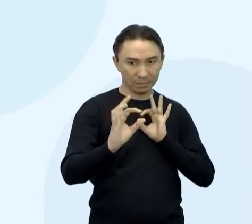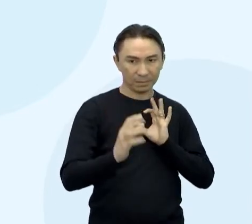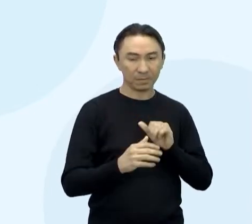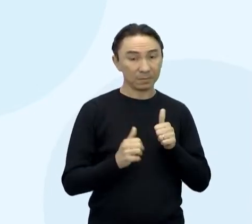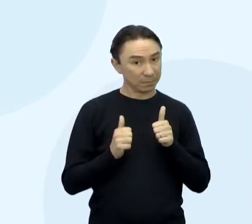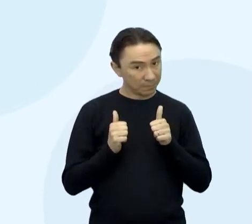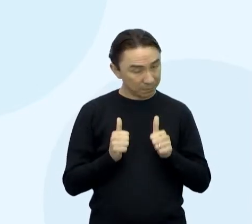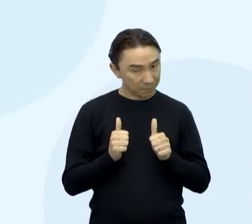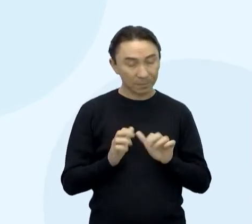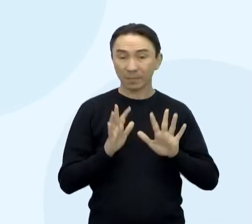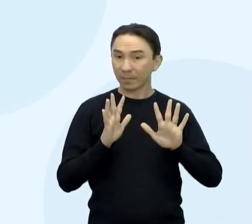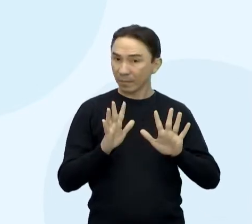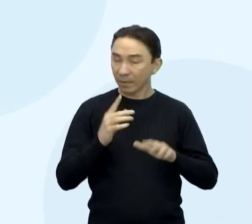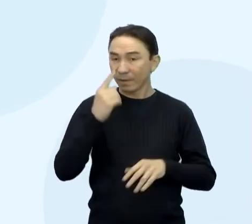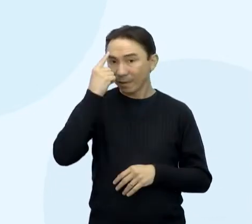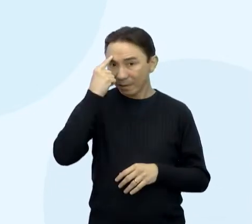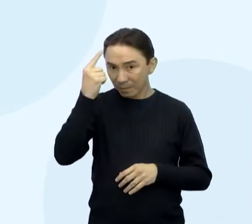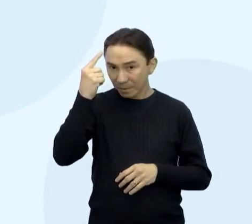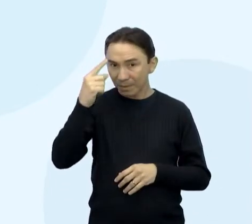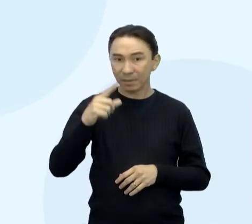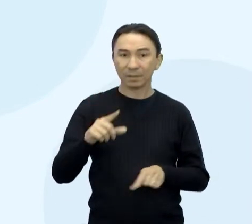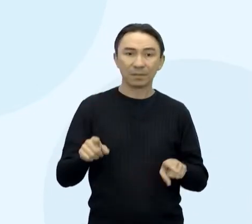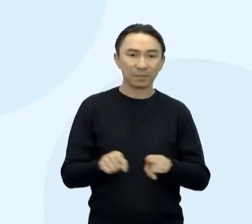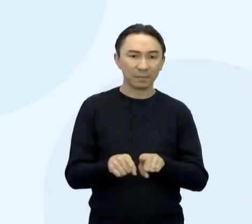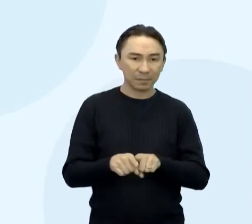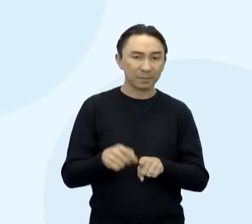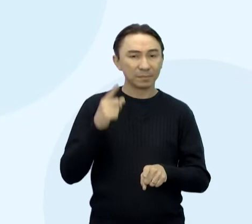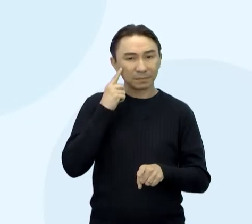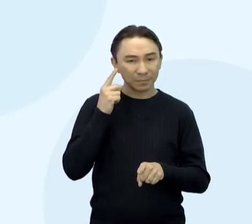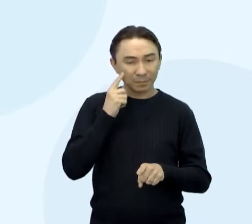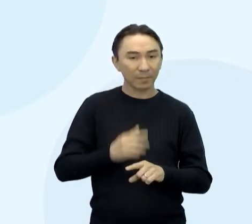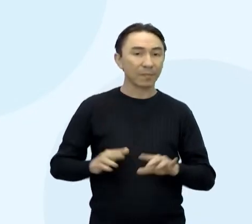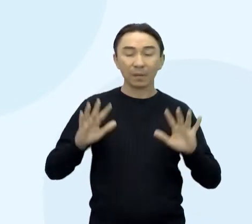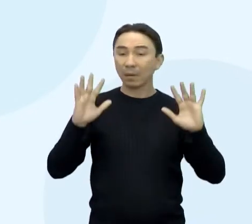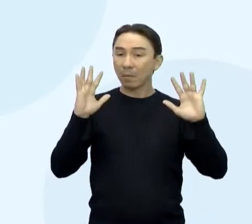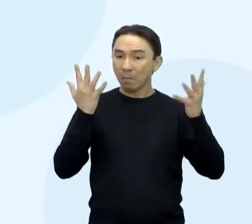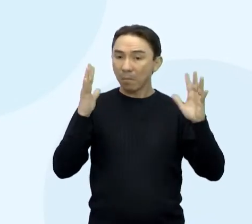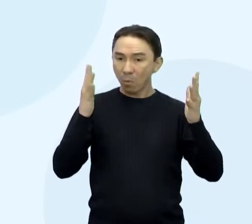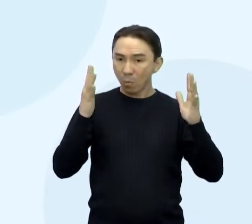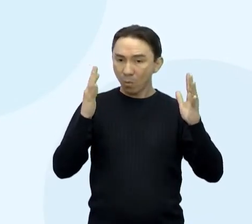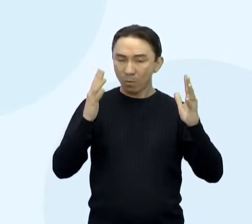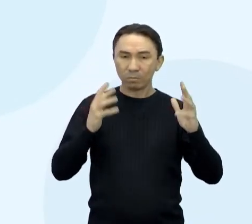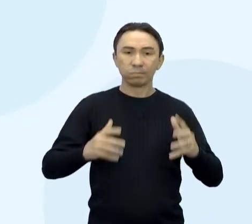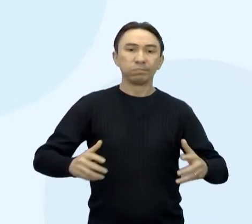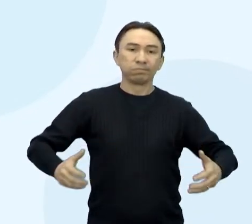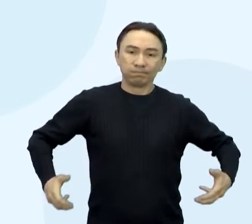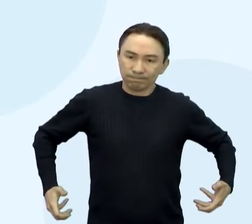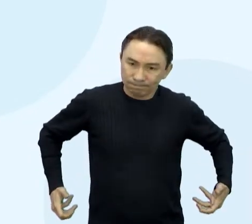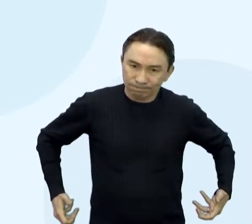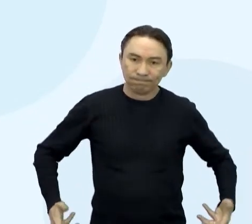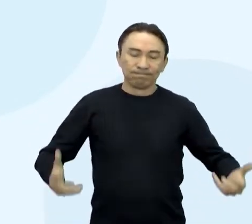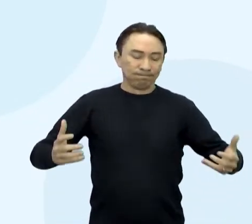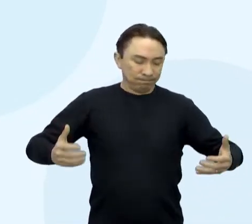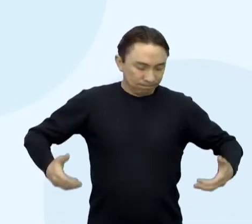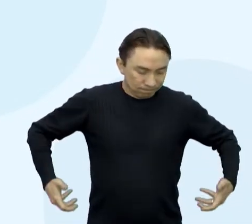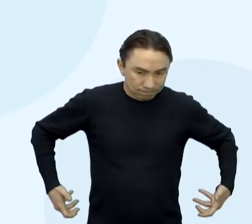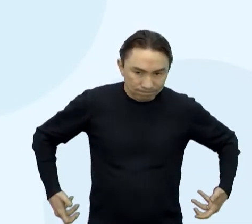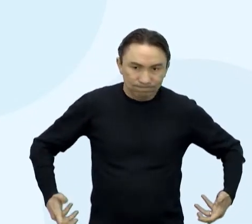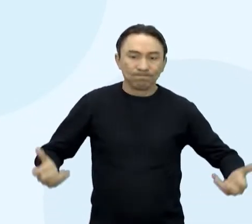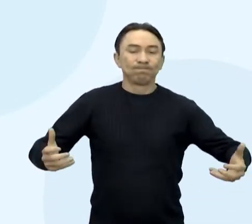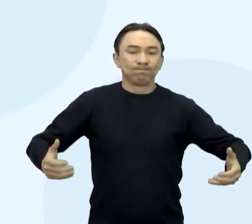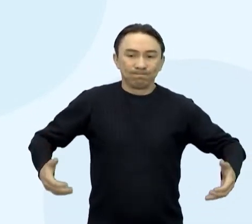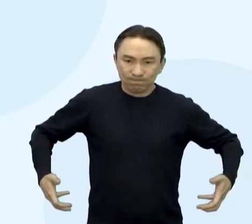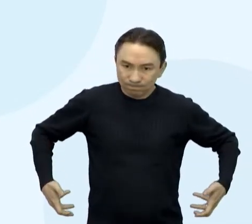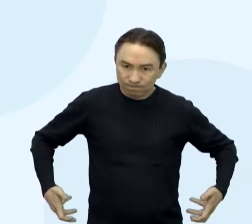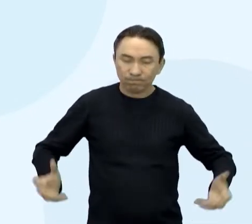Mas lembrando que esta mão aqui, fazendo aqui um movimento para frente, para girar